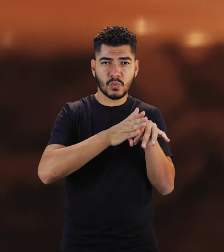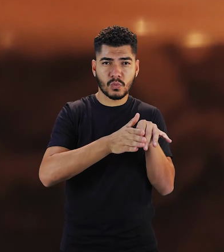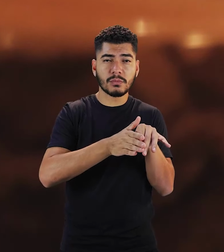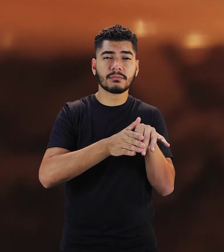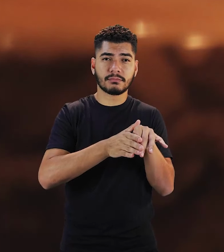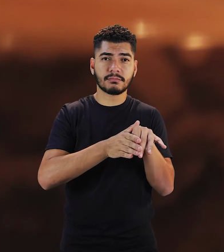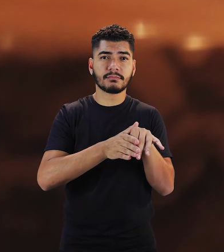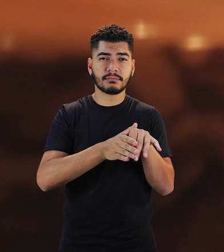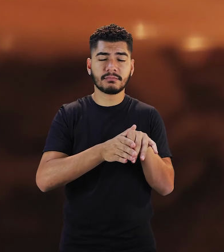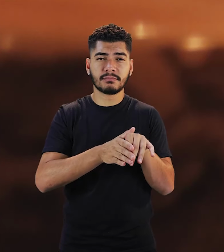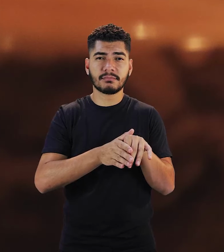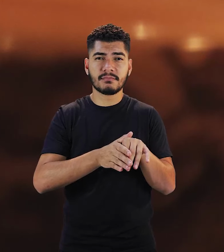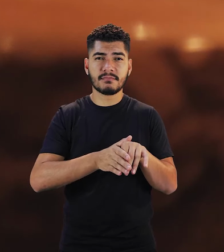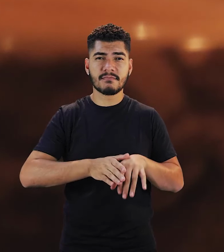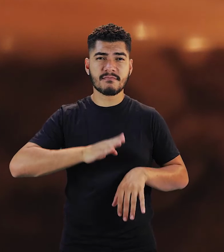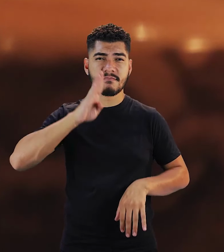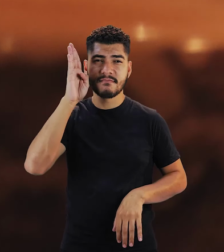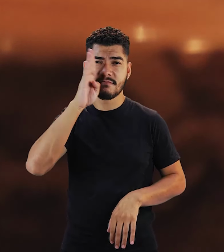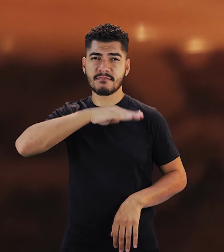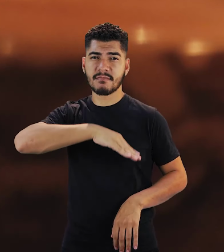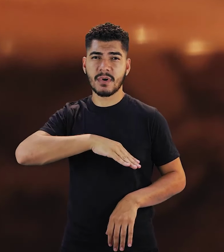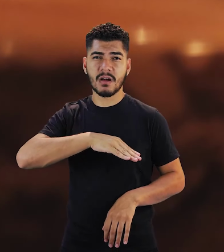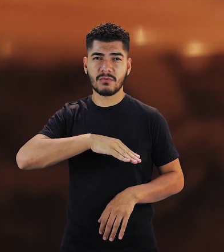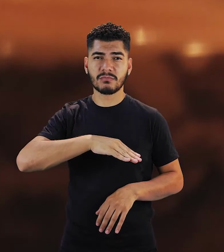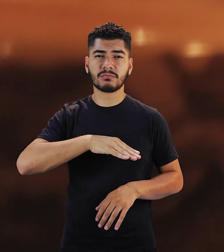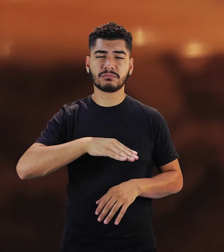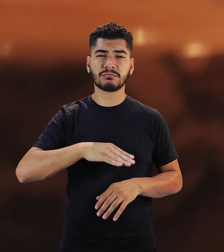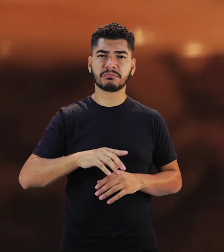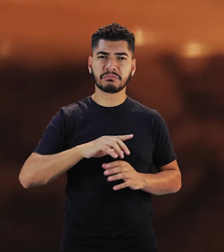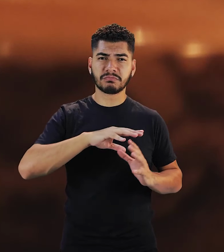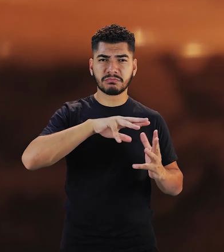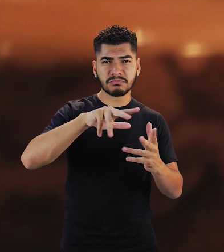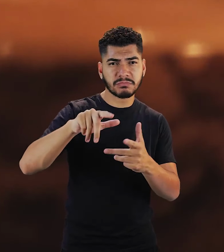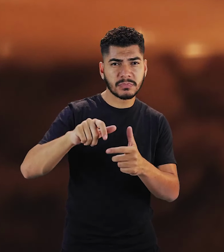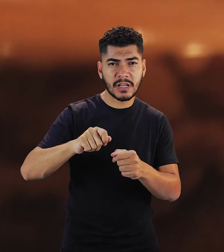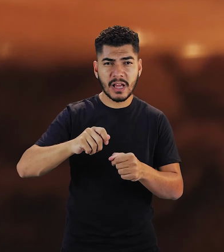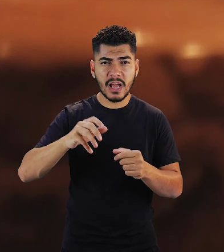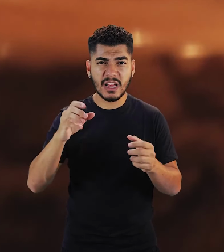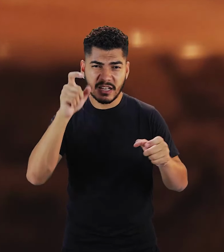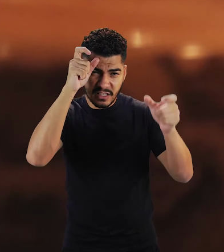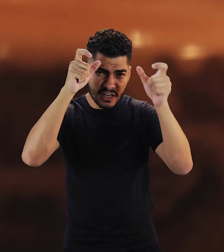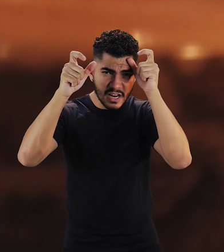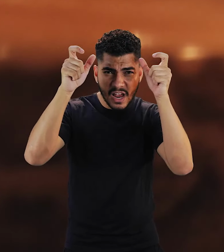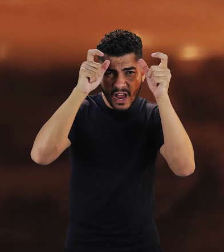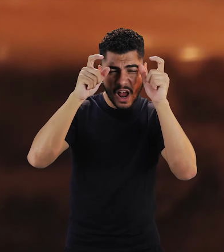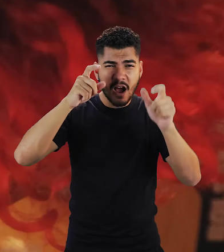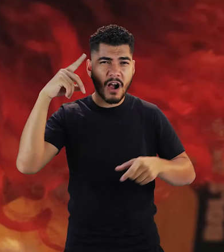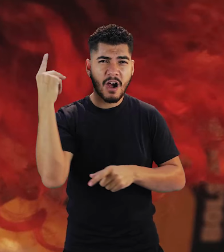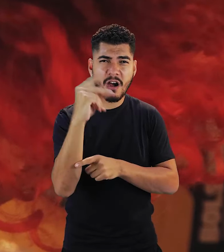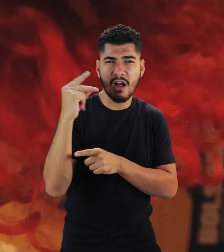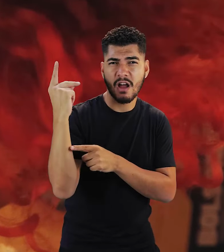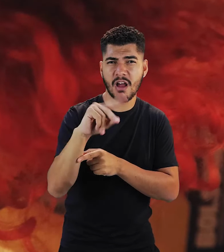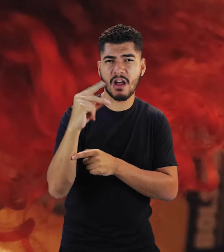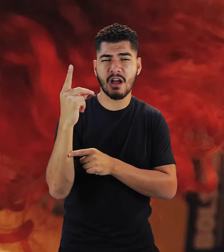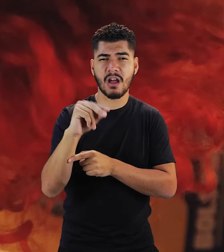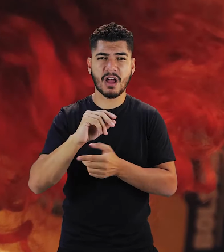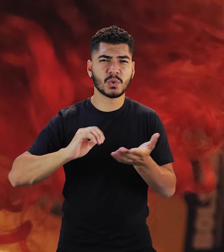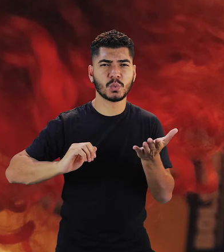maldito. Maldito acelerado. Demônios, com açoites, expulsai-me da vista dessa aparição